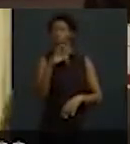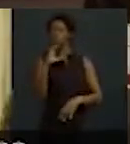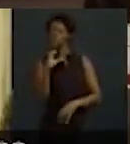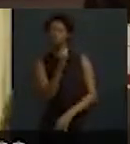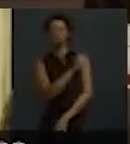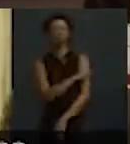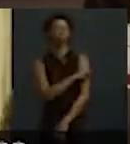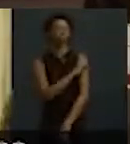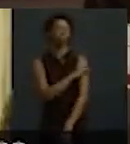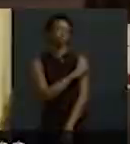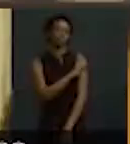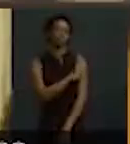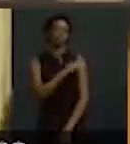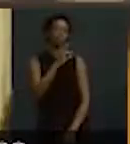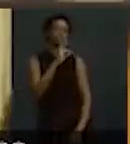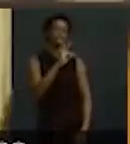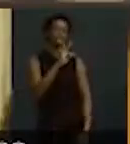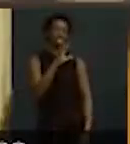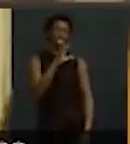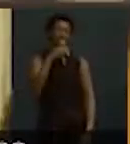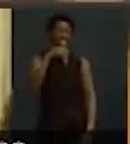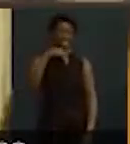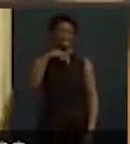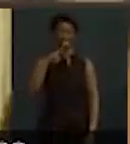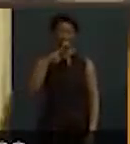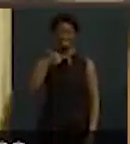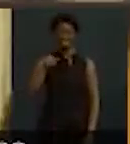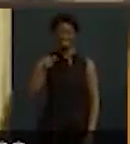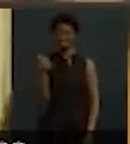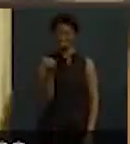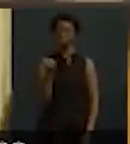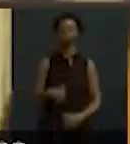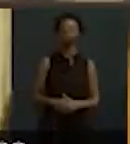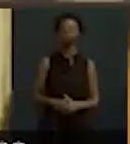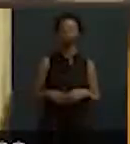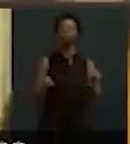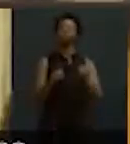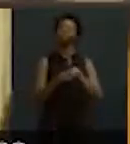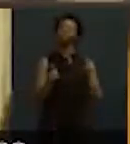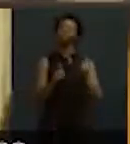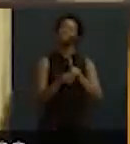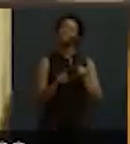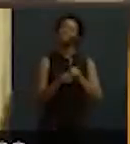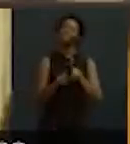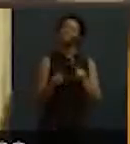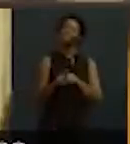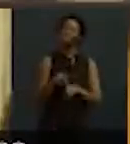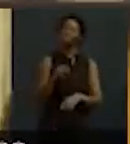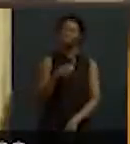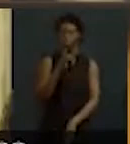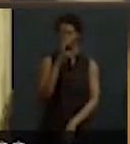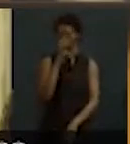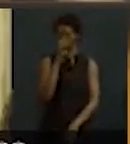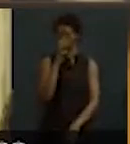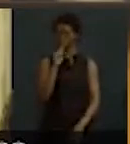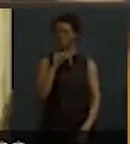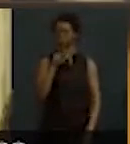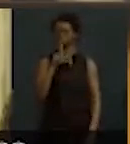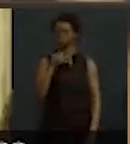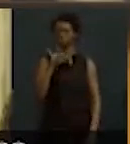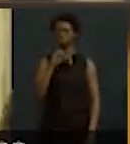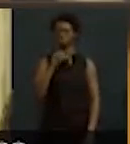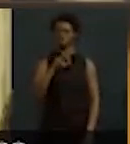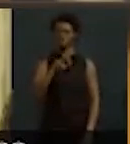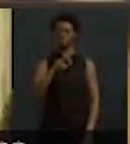Janeiro, TCMRJ, e auditor federal de controle externo do Tribunal de Contas